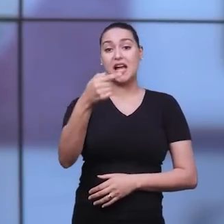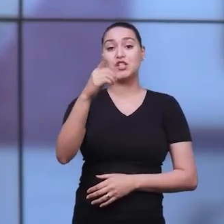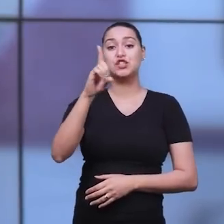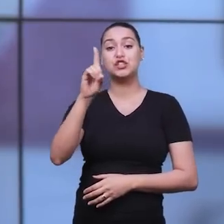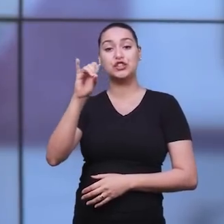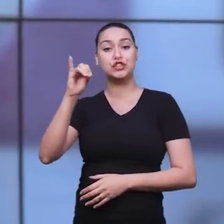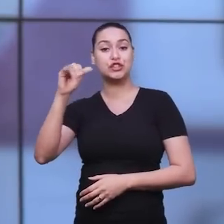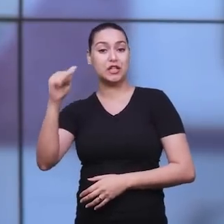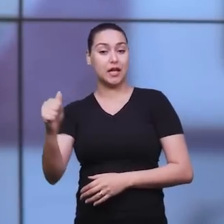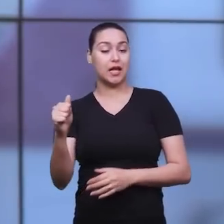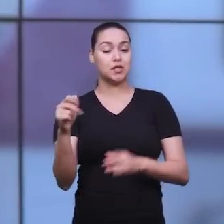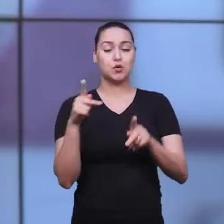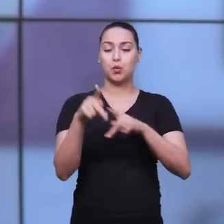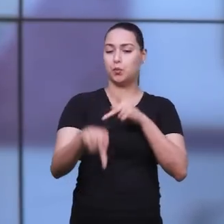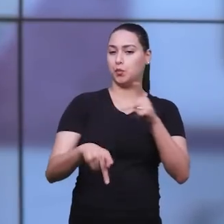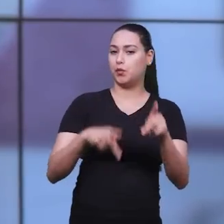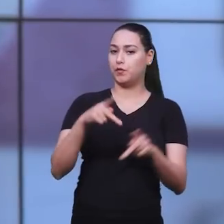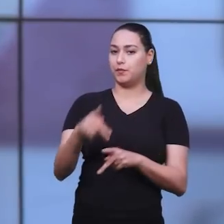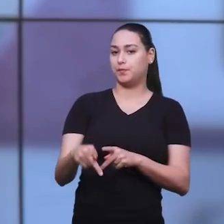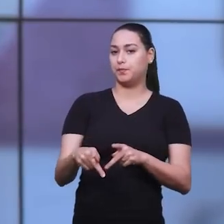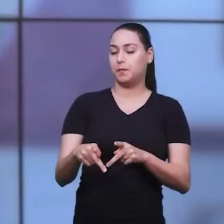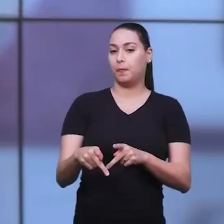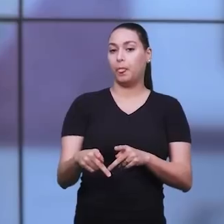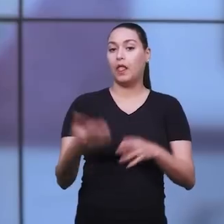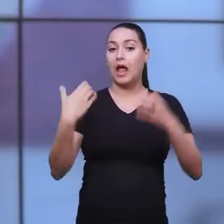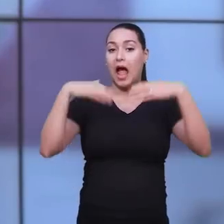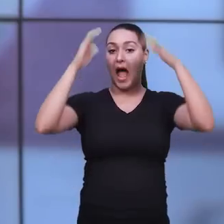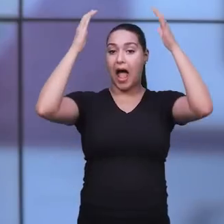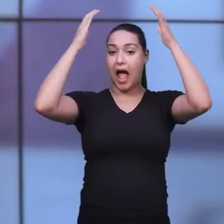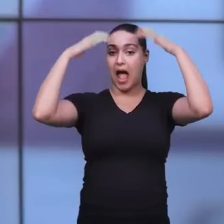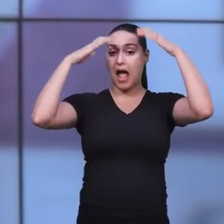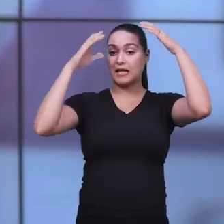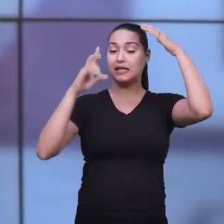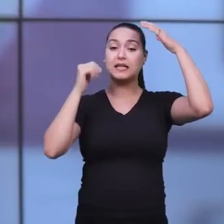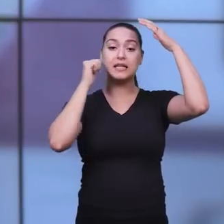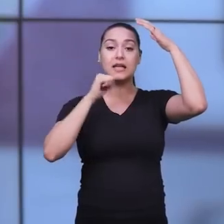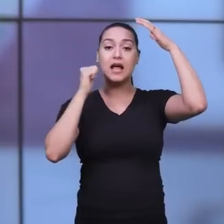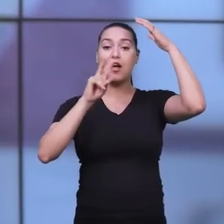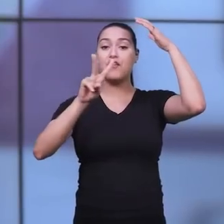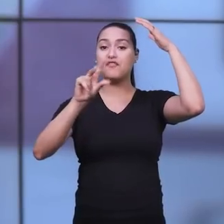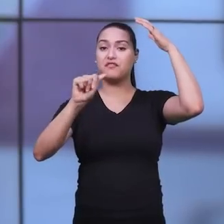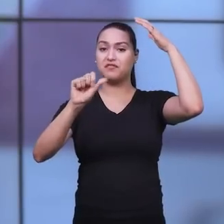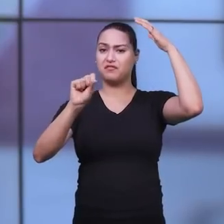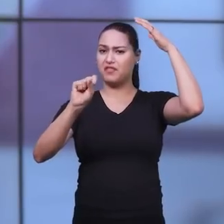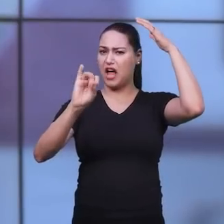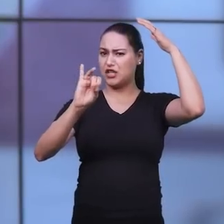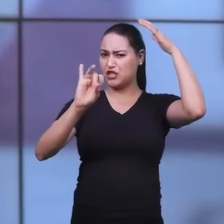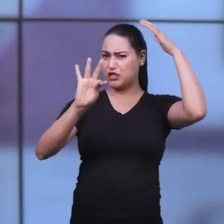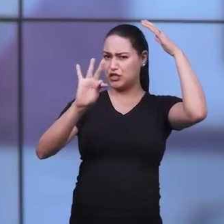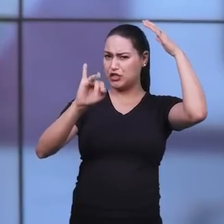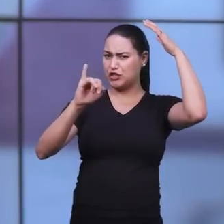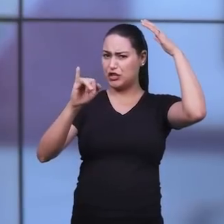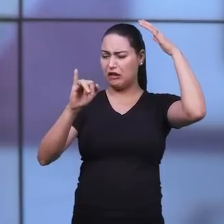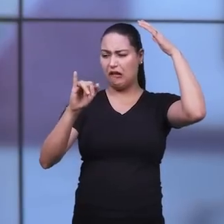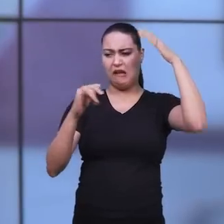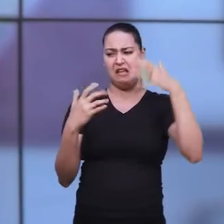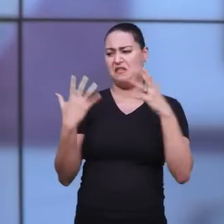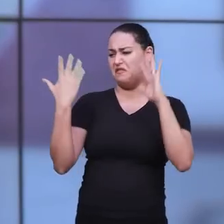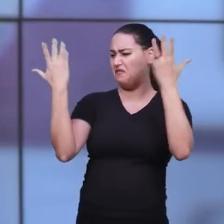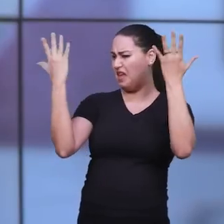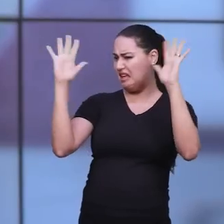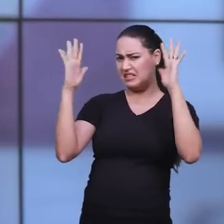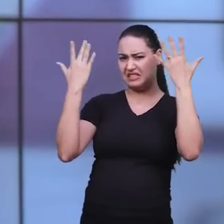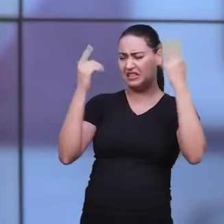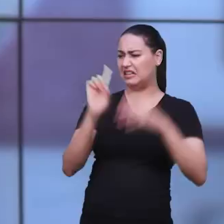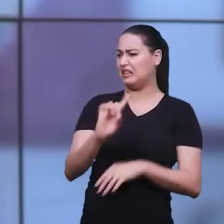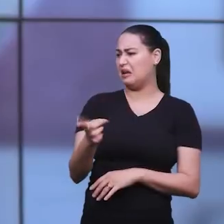7 dias para todo o povo. A rainha Vasti, sua esposa, não participou da festa. Decidiu oferecer outro